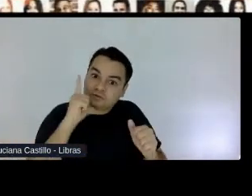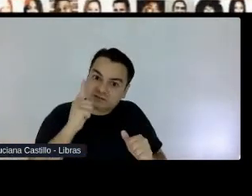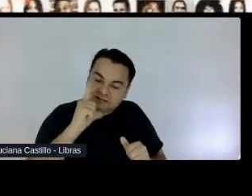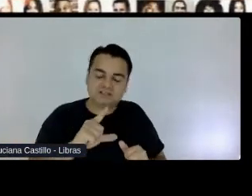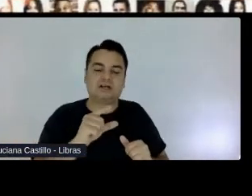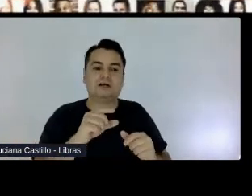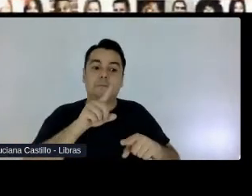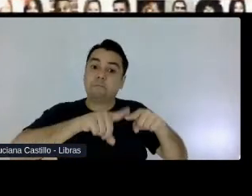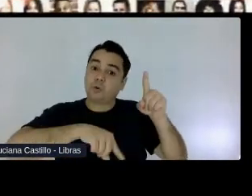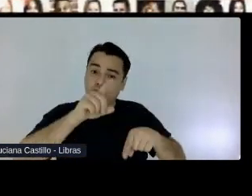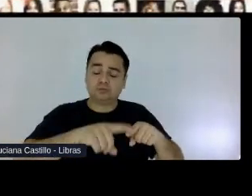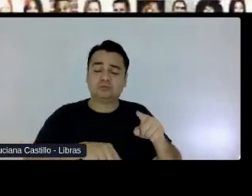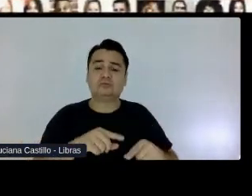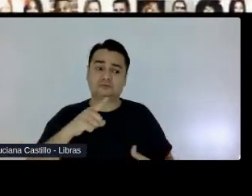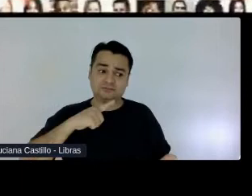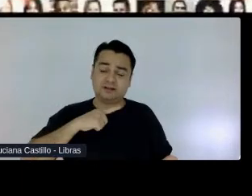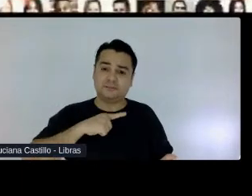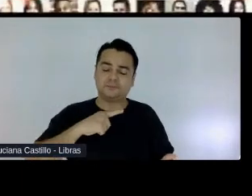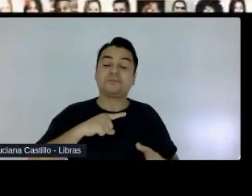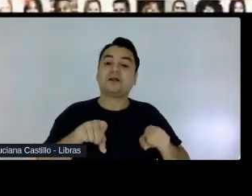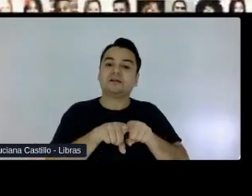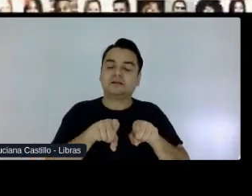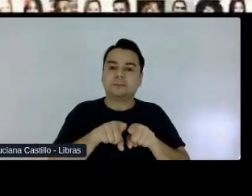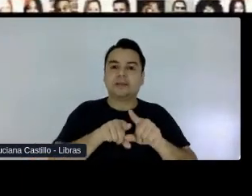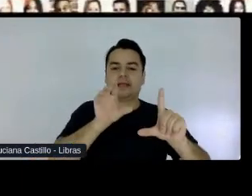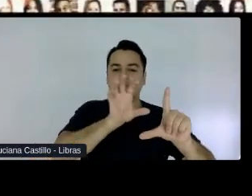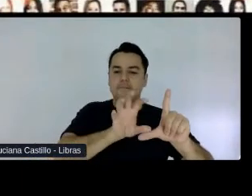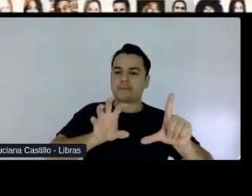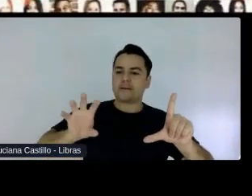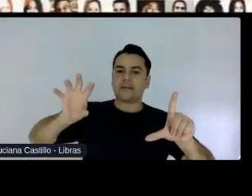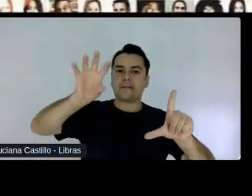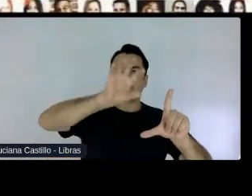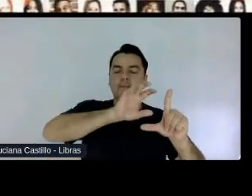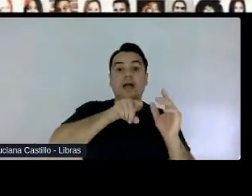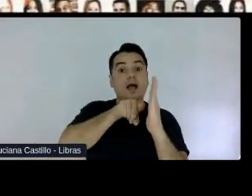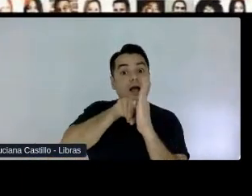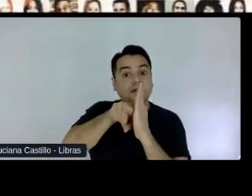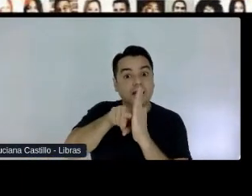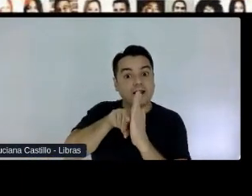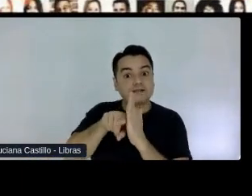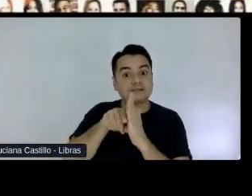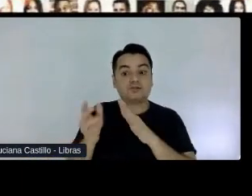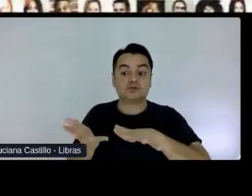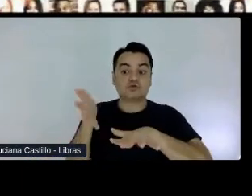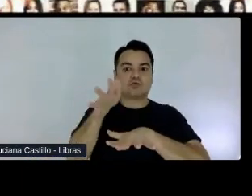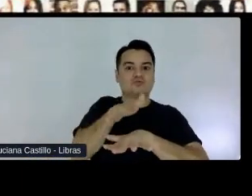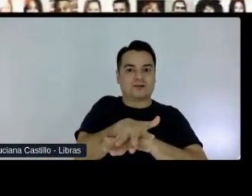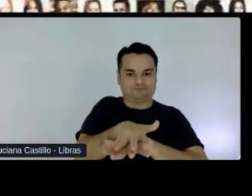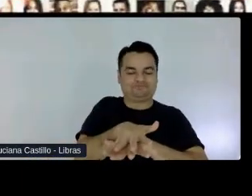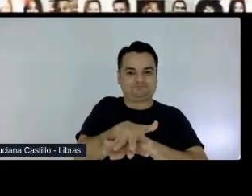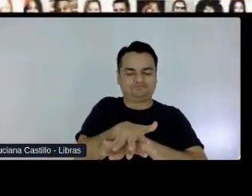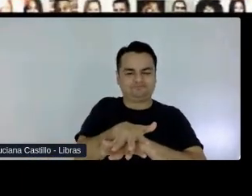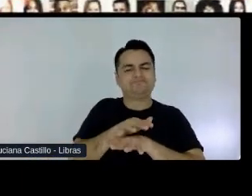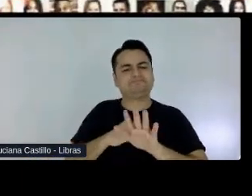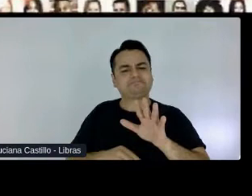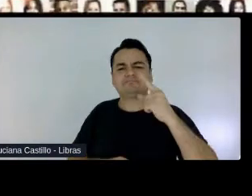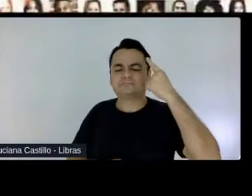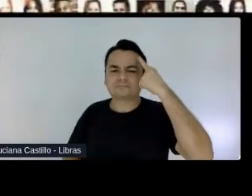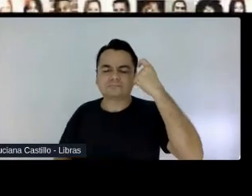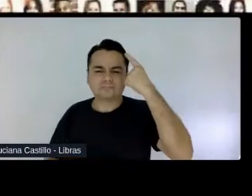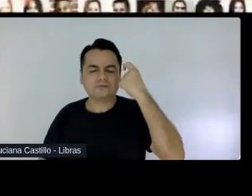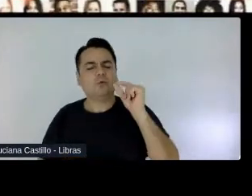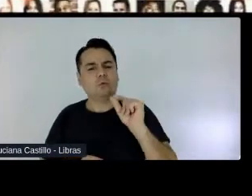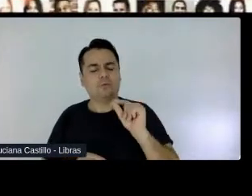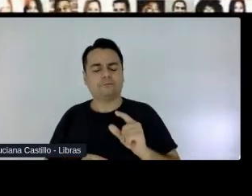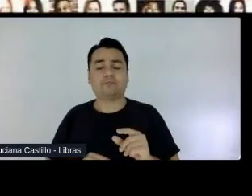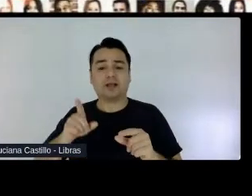diferente ali, né? Um dashboard de diversidade e um dashboard de análise de inclusão, né? Qual é a ideia, né? Então, realmente, como eu falei, no dashboard de